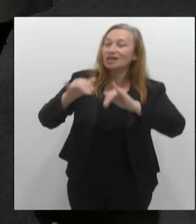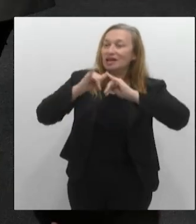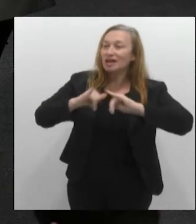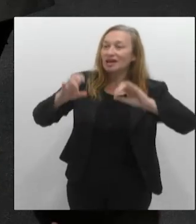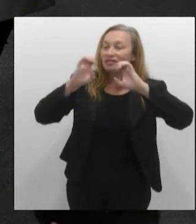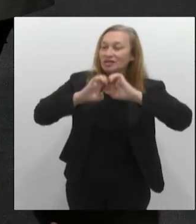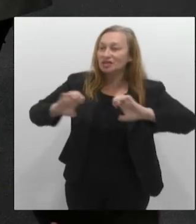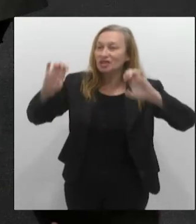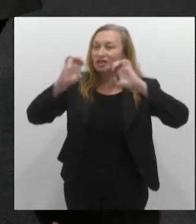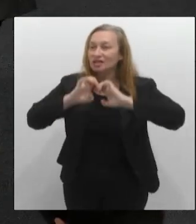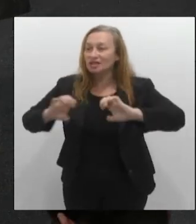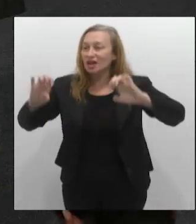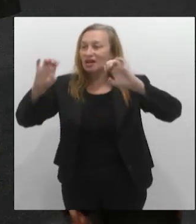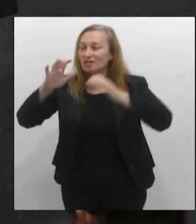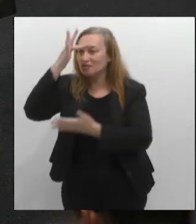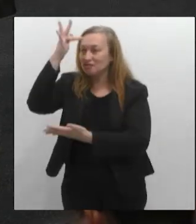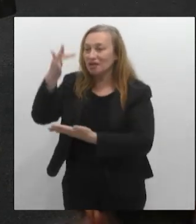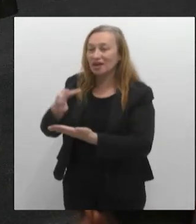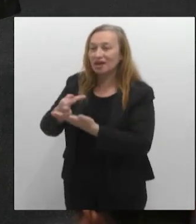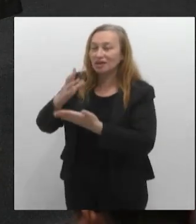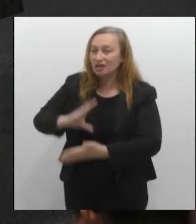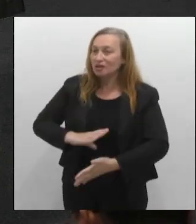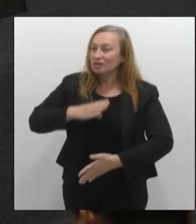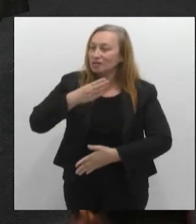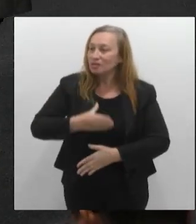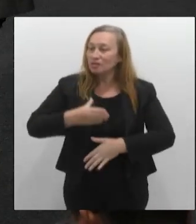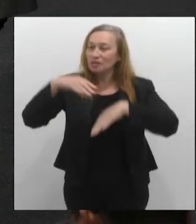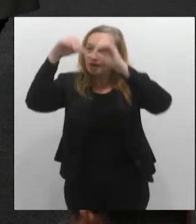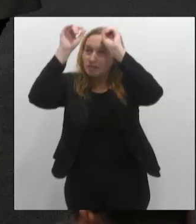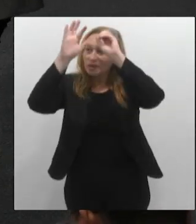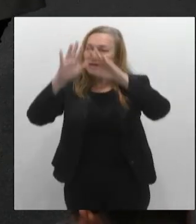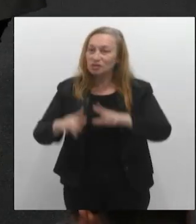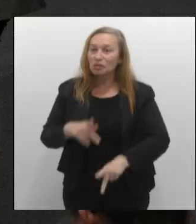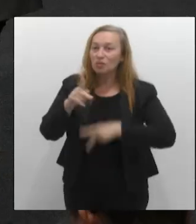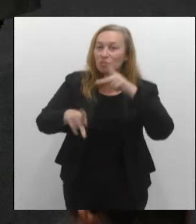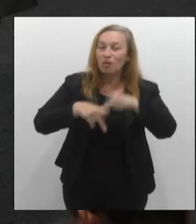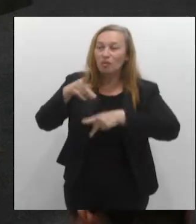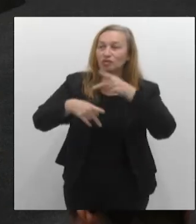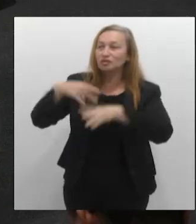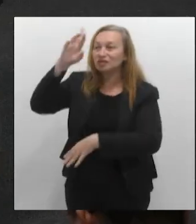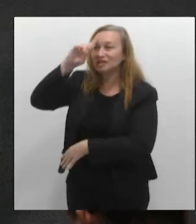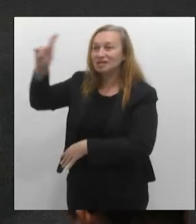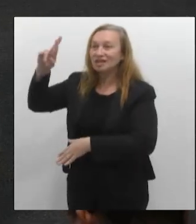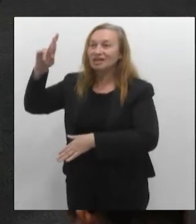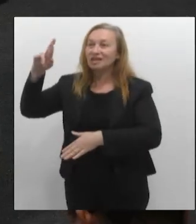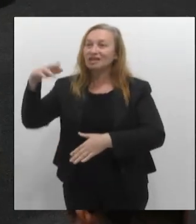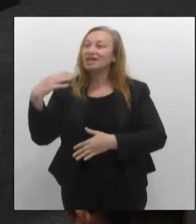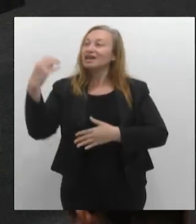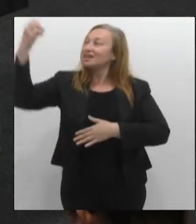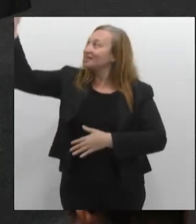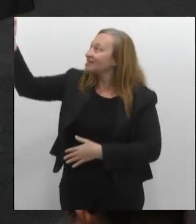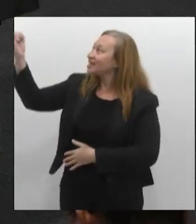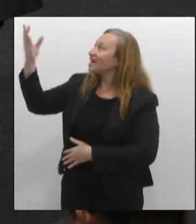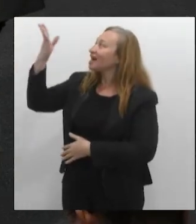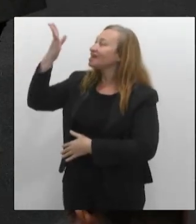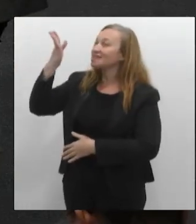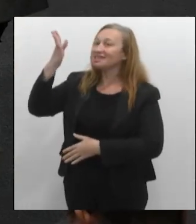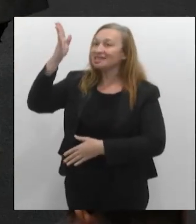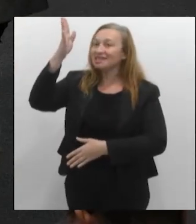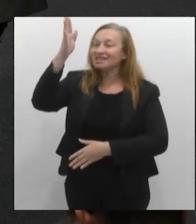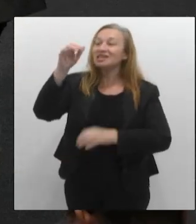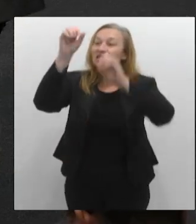fé ilumina o povo do Senhor. Tantas graças,